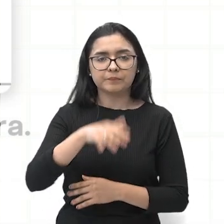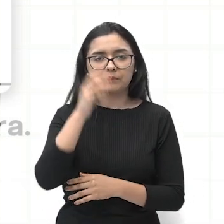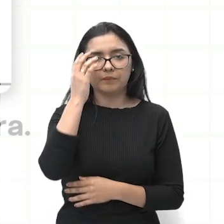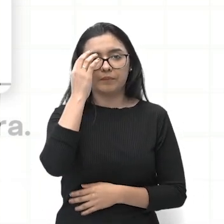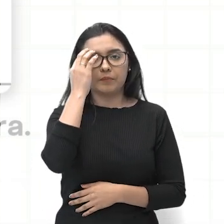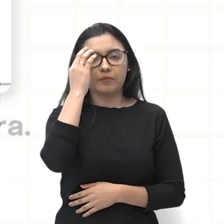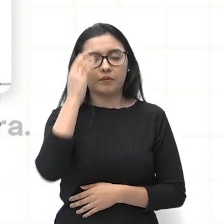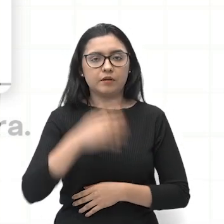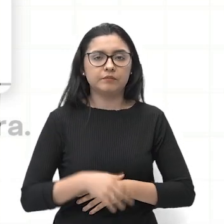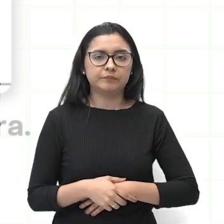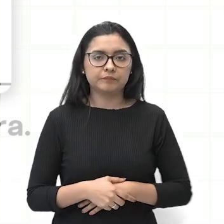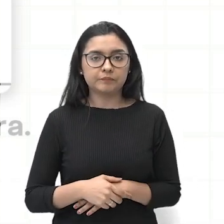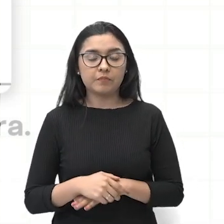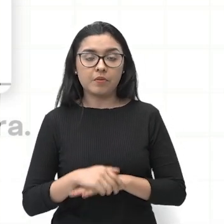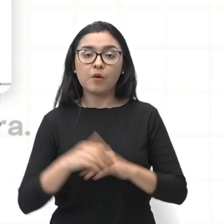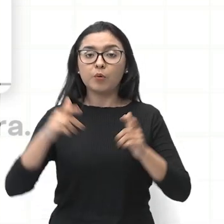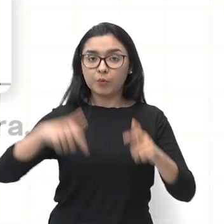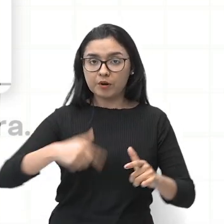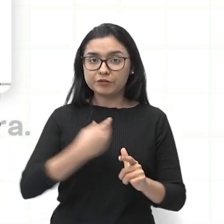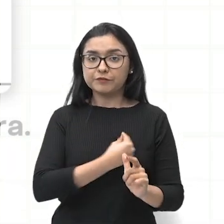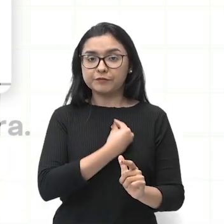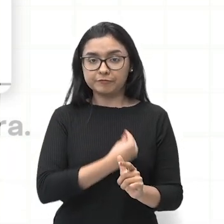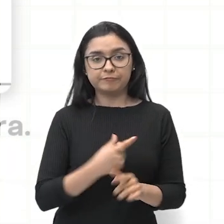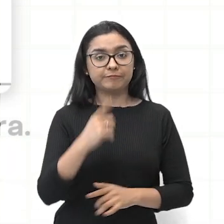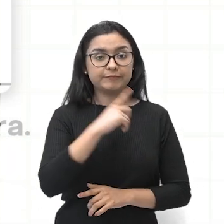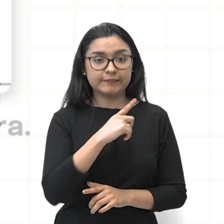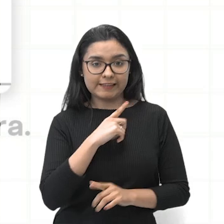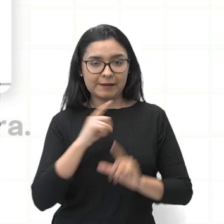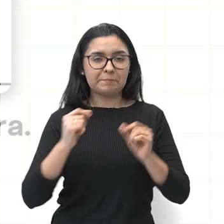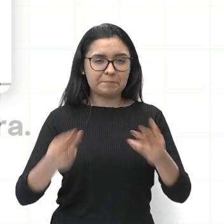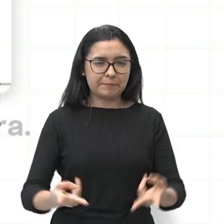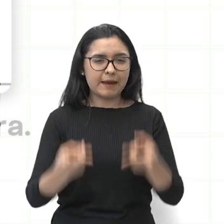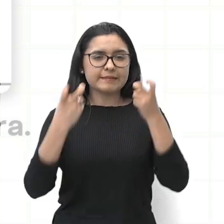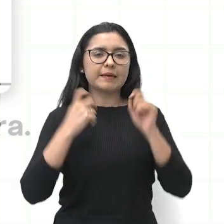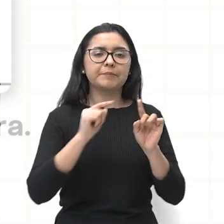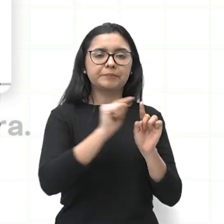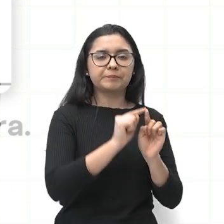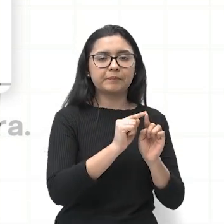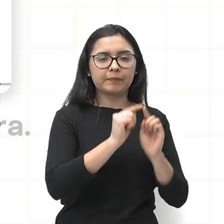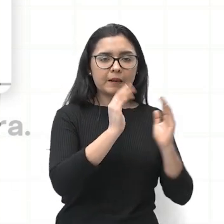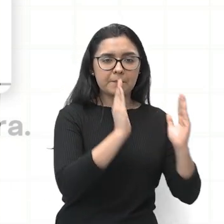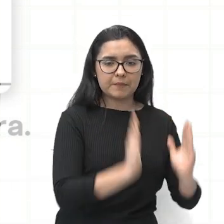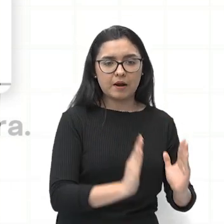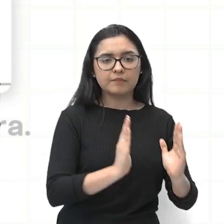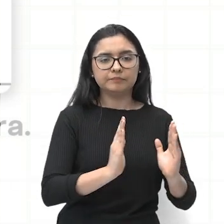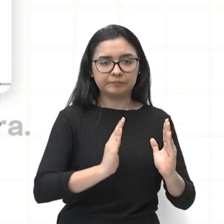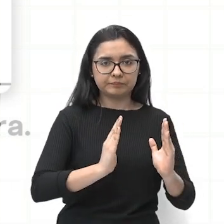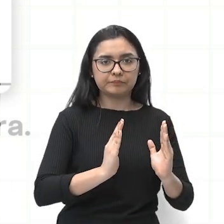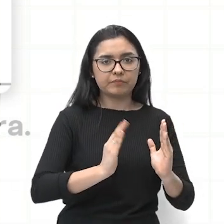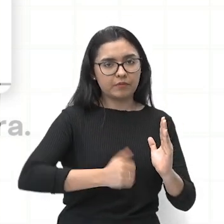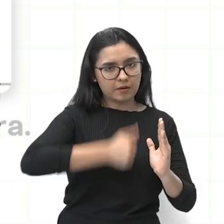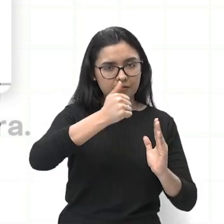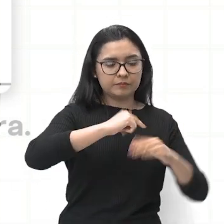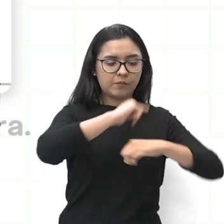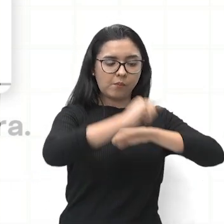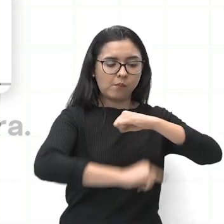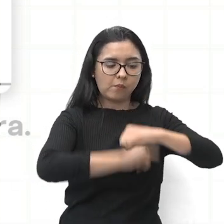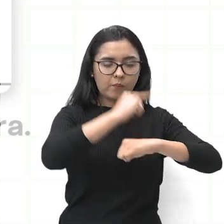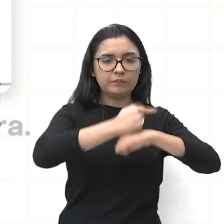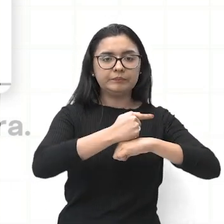certo? Então, nós temos aí uma divisão, veja, nós vamos do átomo até